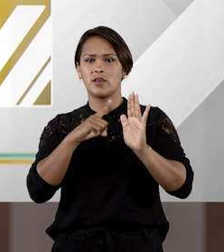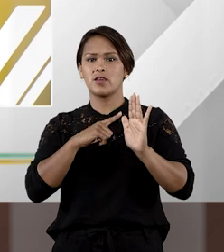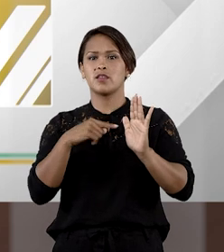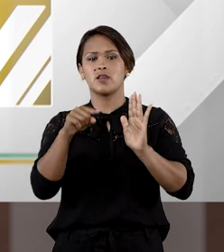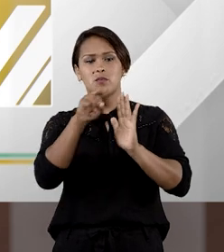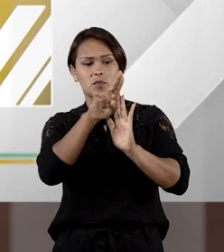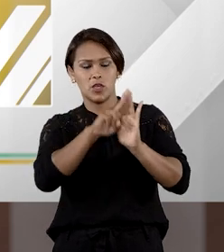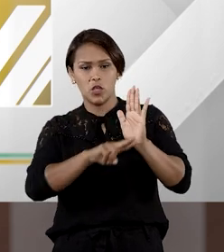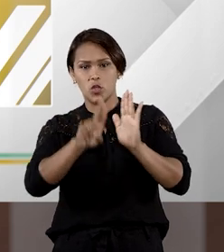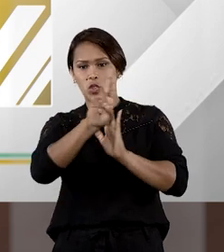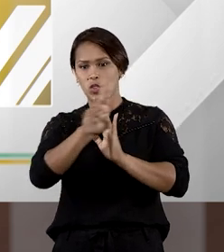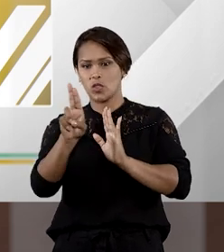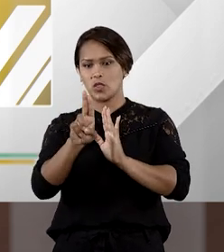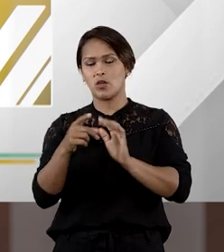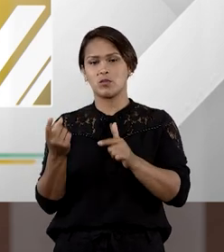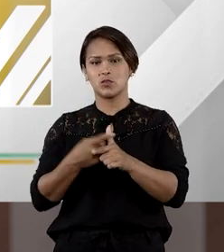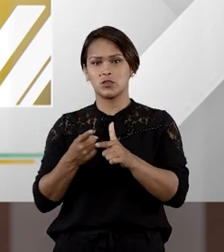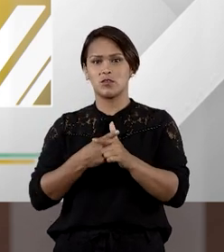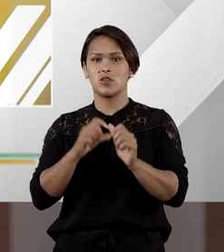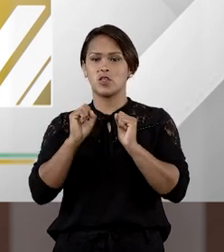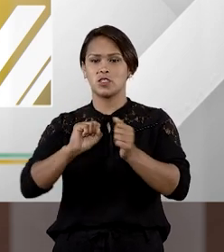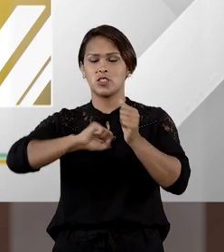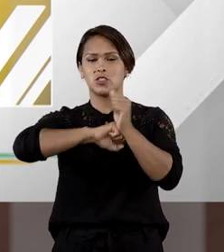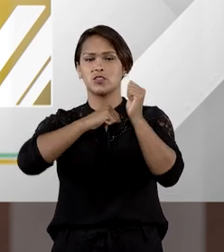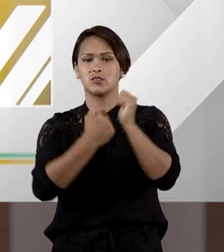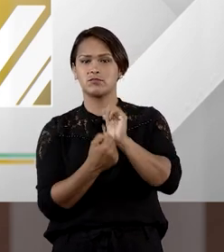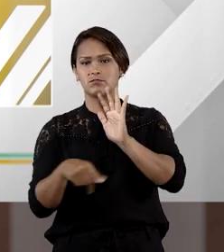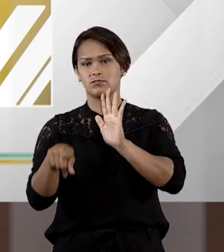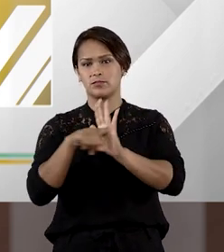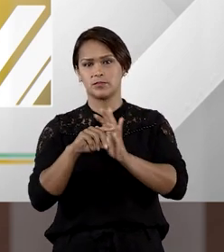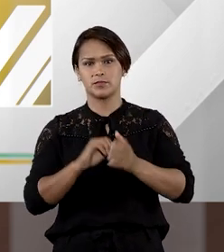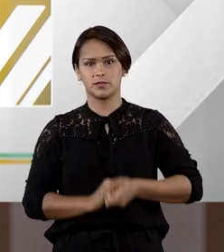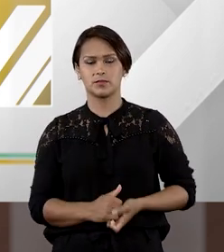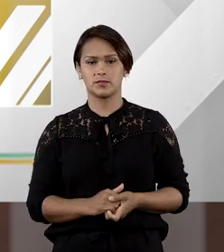para que o nome do devedor de alimentos seja, então, negativado?